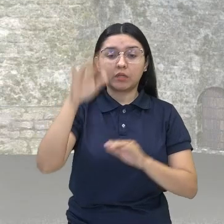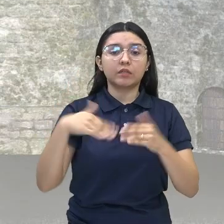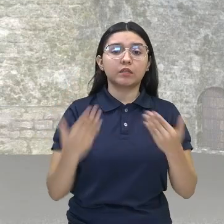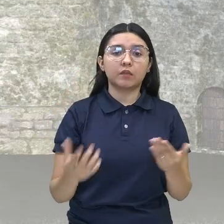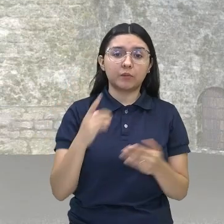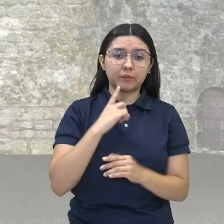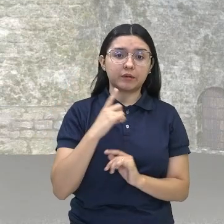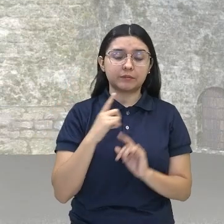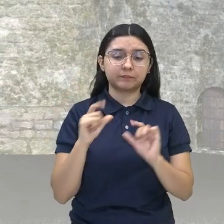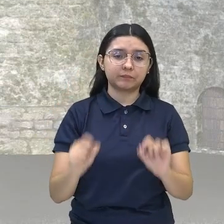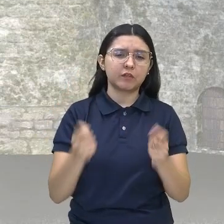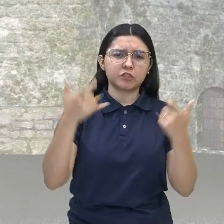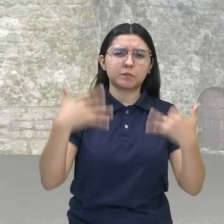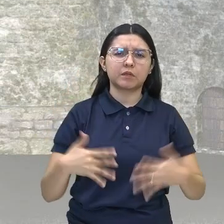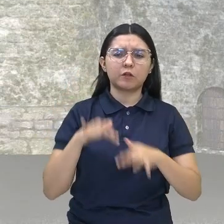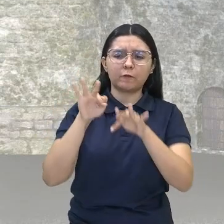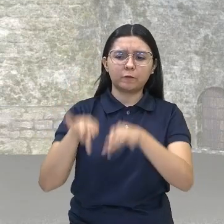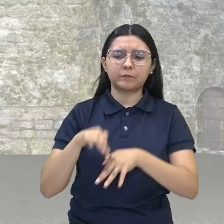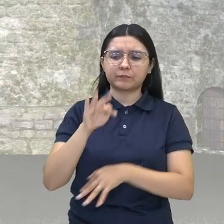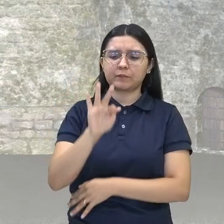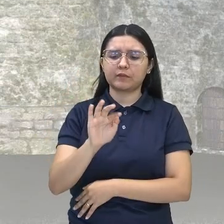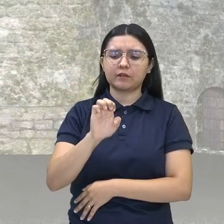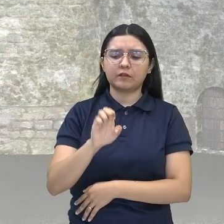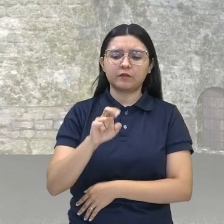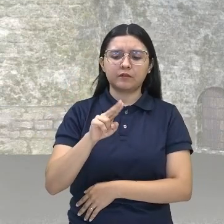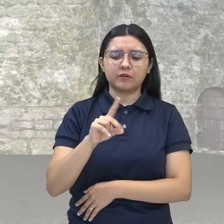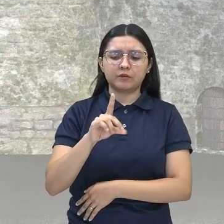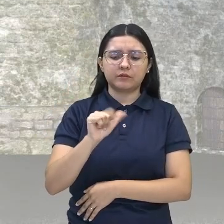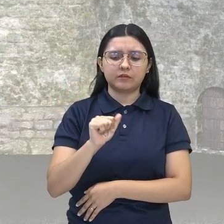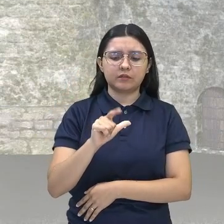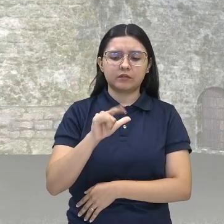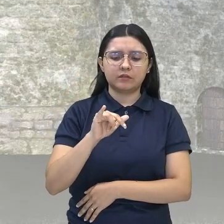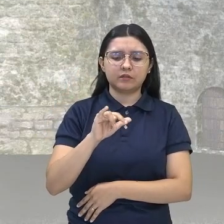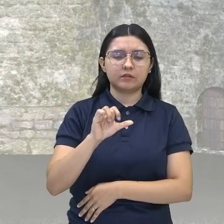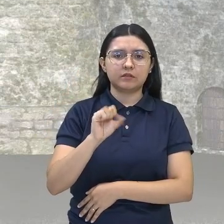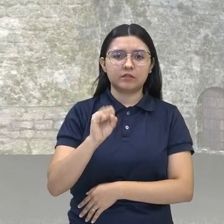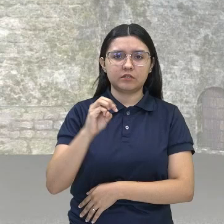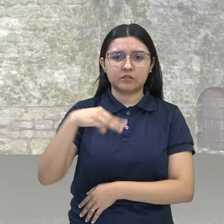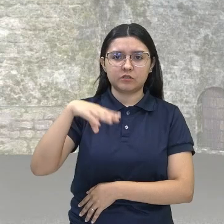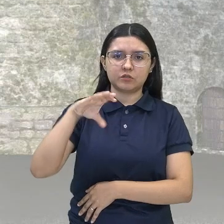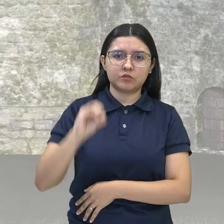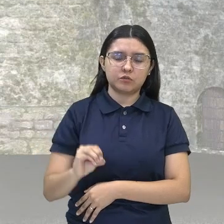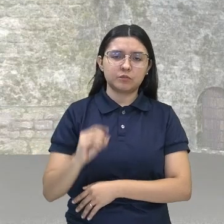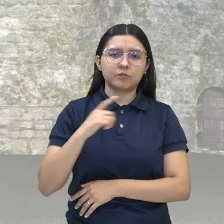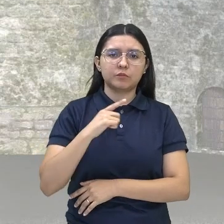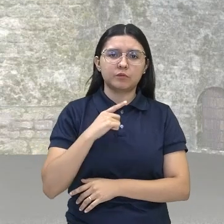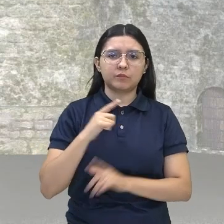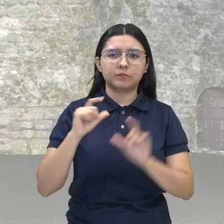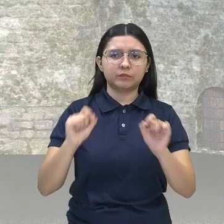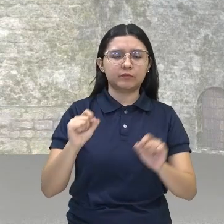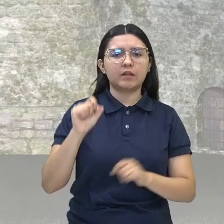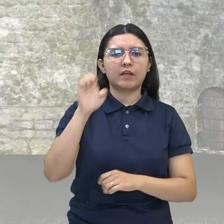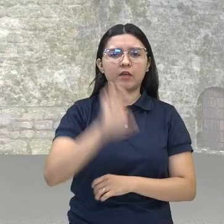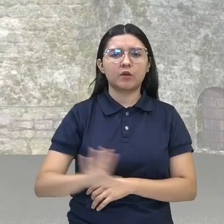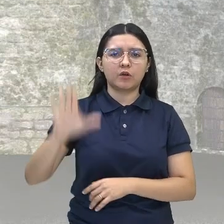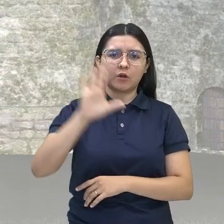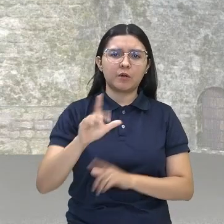feudalismo, estamos falando especificamente da Europa Central, ali naquela região da França e